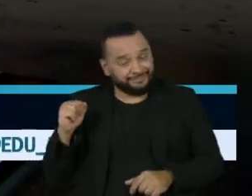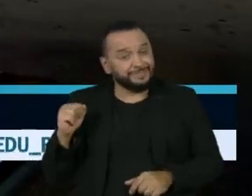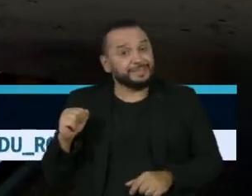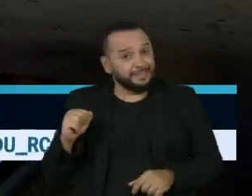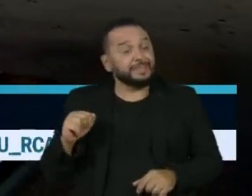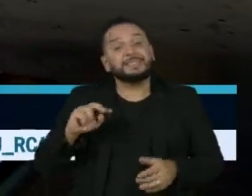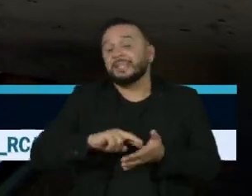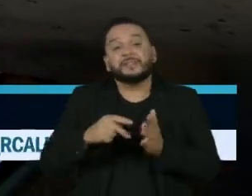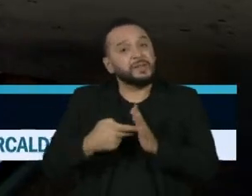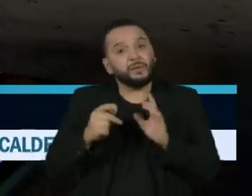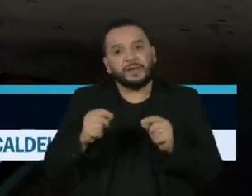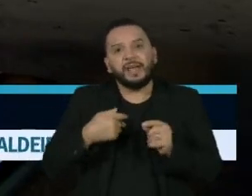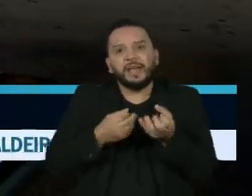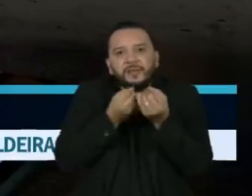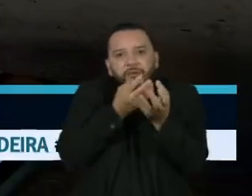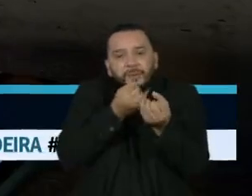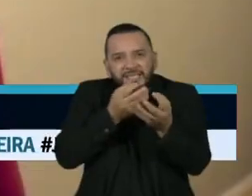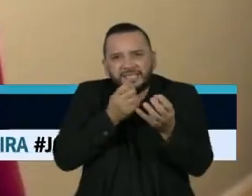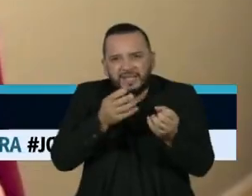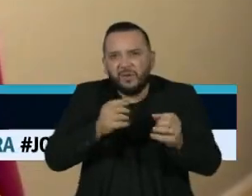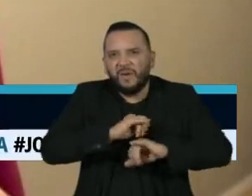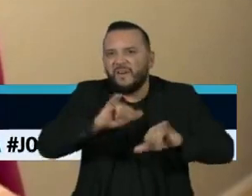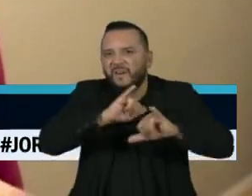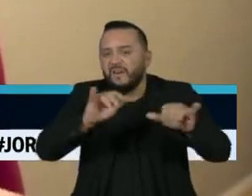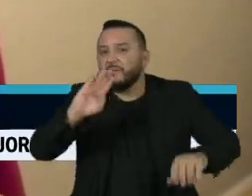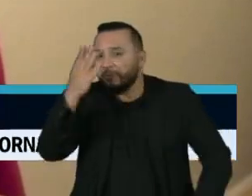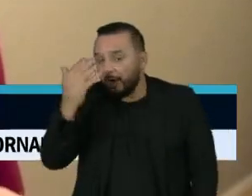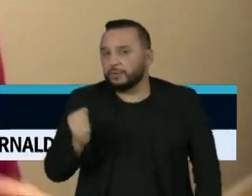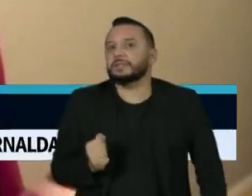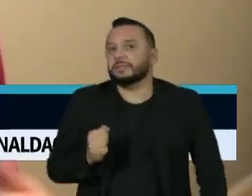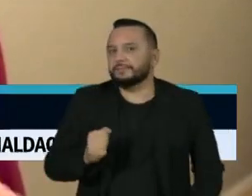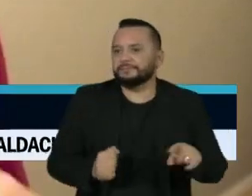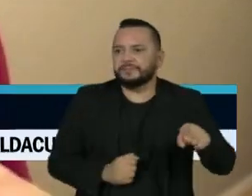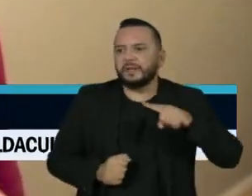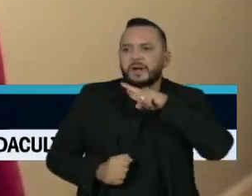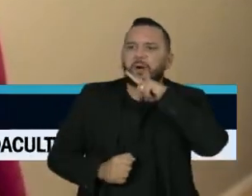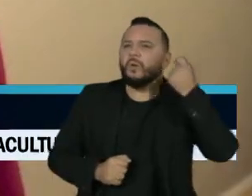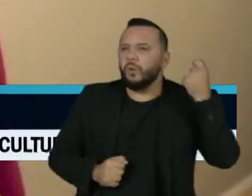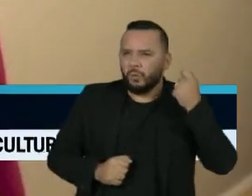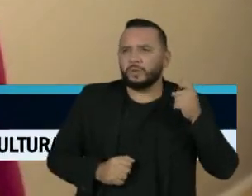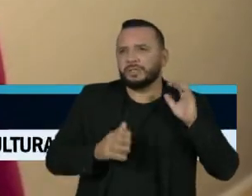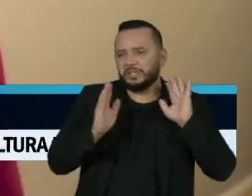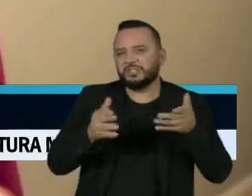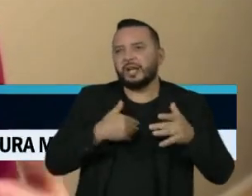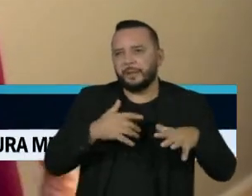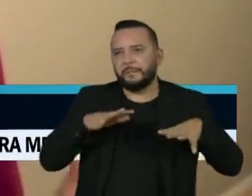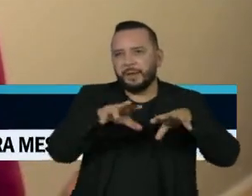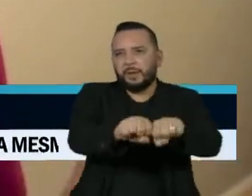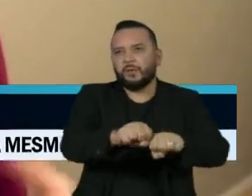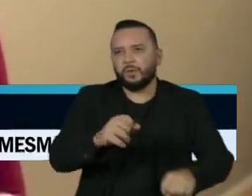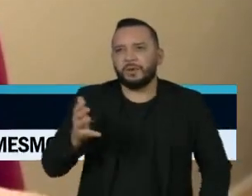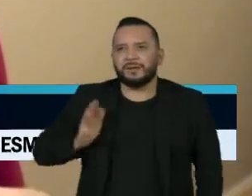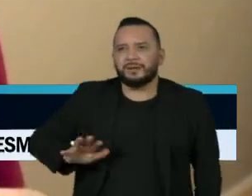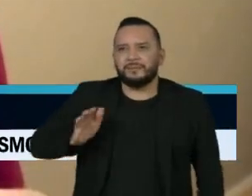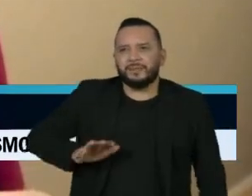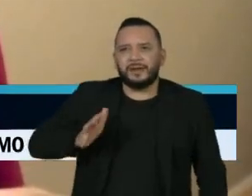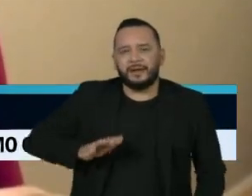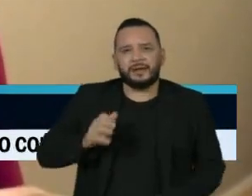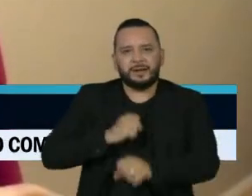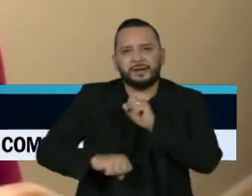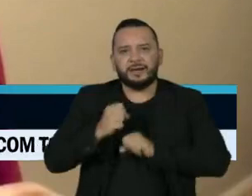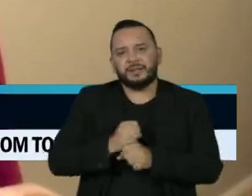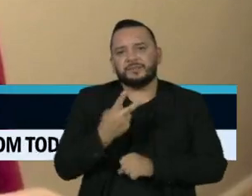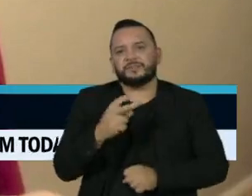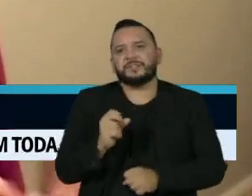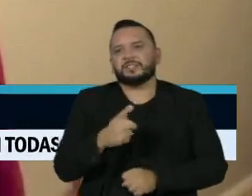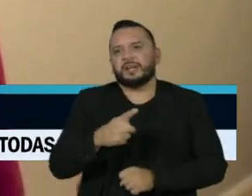Com certeza. E no caso da Rússia, mais ainda. A Rússia, desde a anexação da Crimeia em 2014, eles